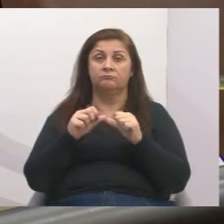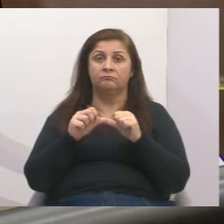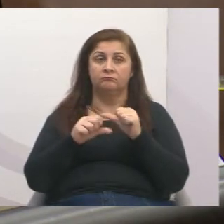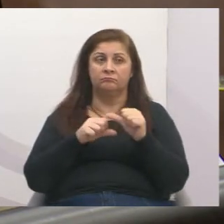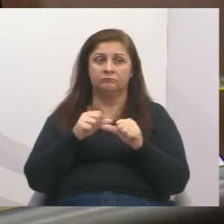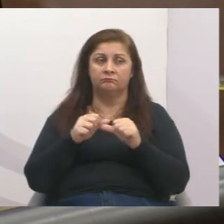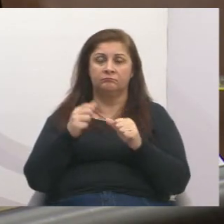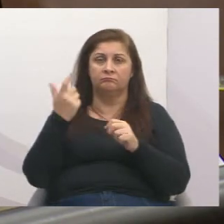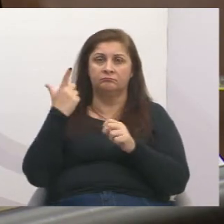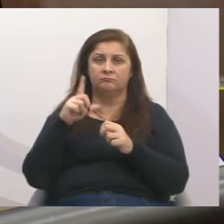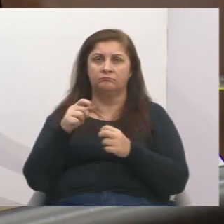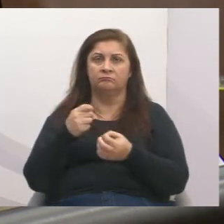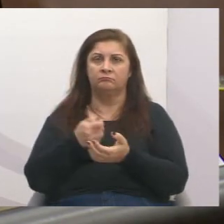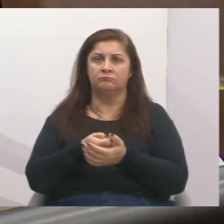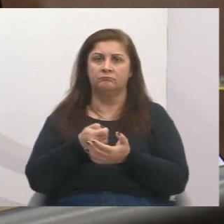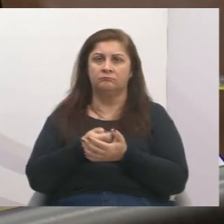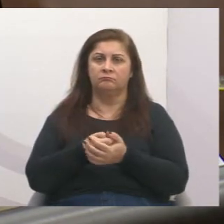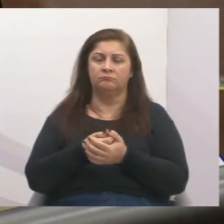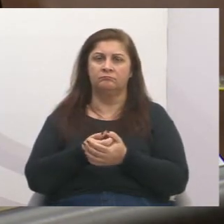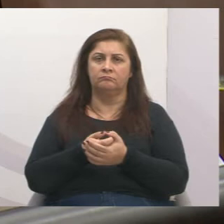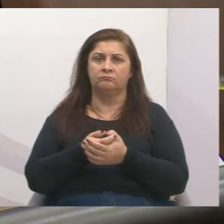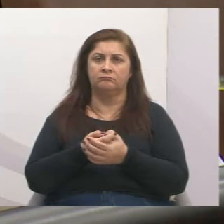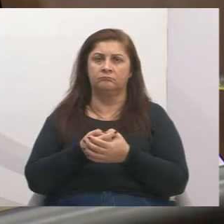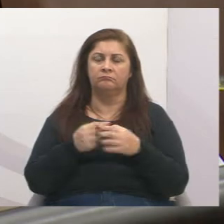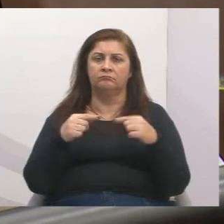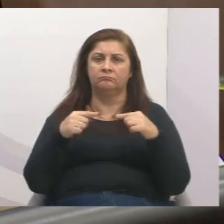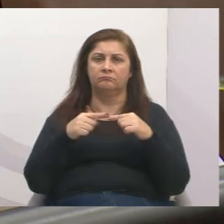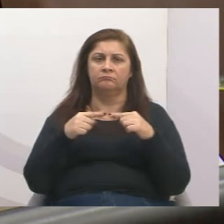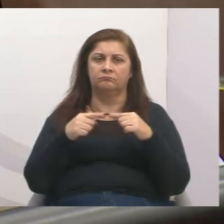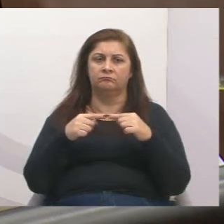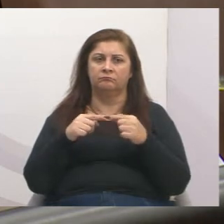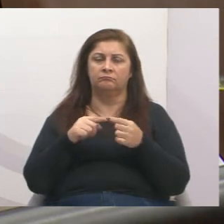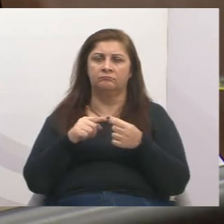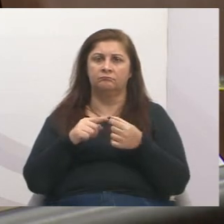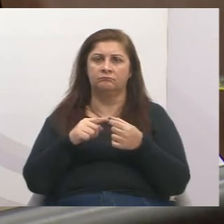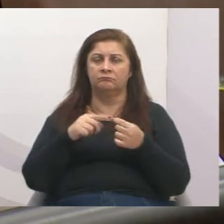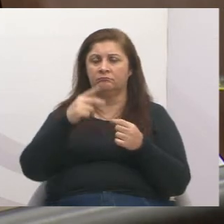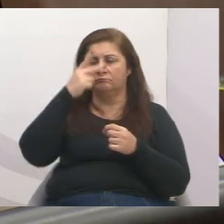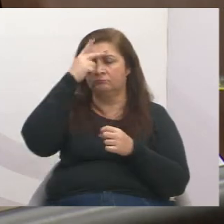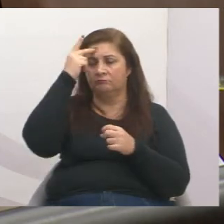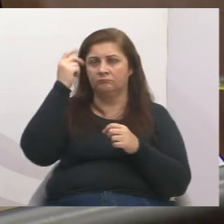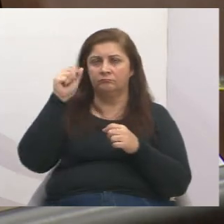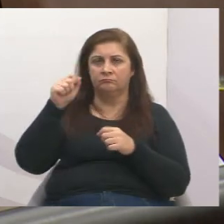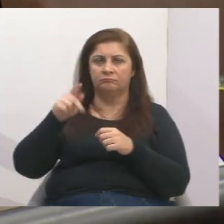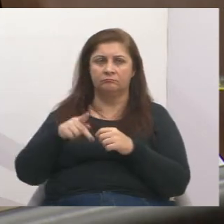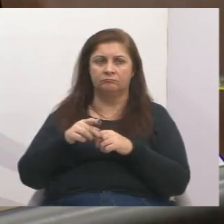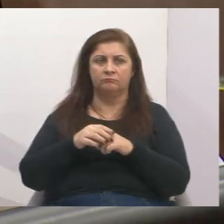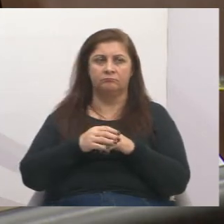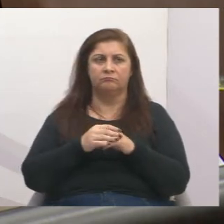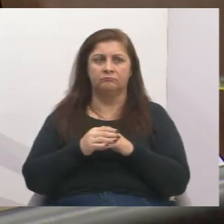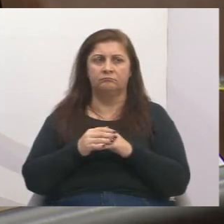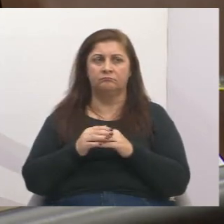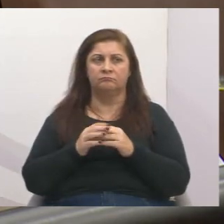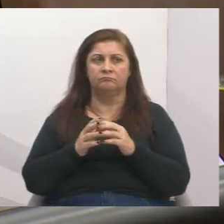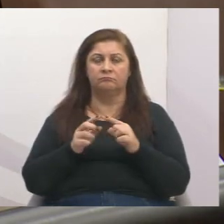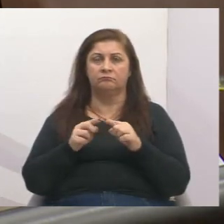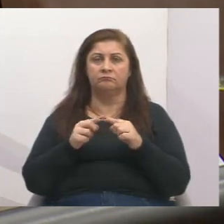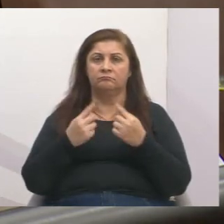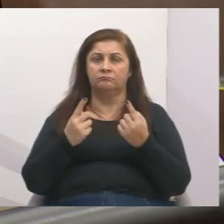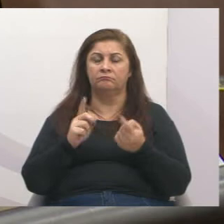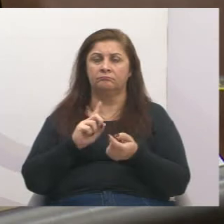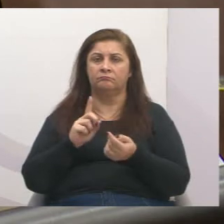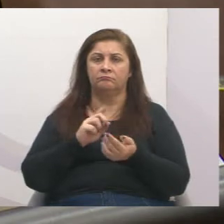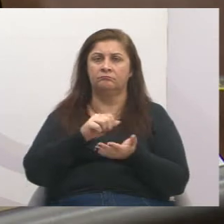de pagar esse benefício ao trabalhador. Mas não é uma